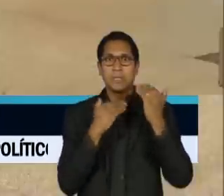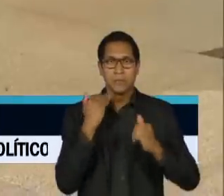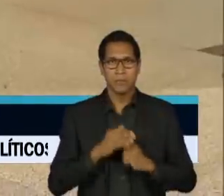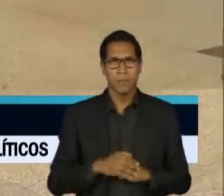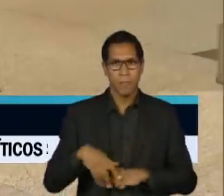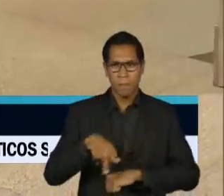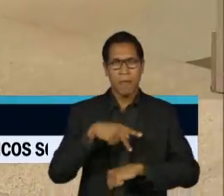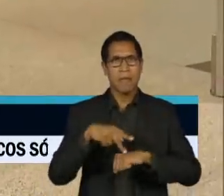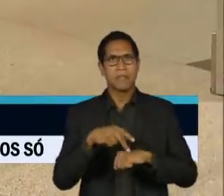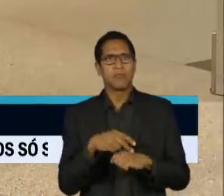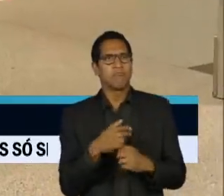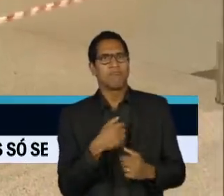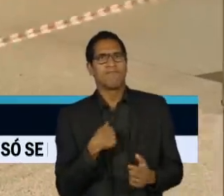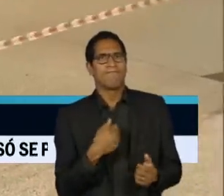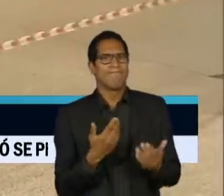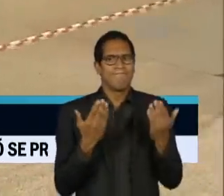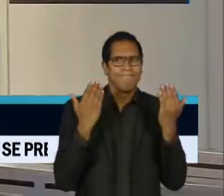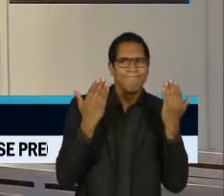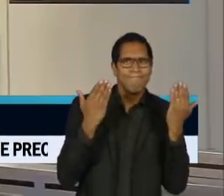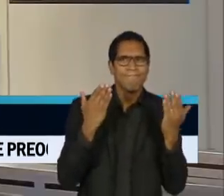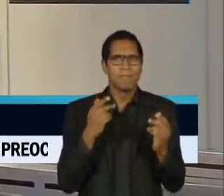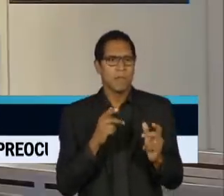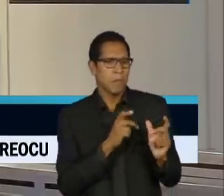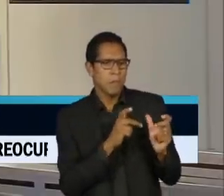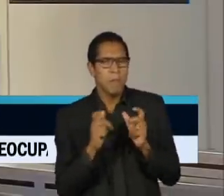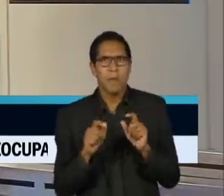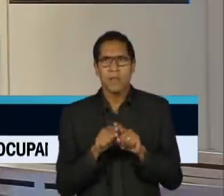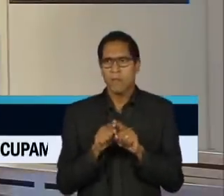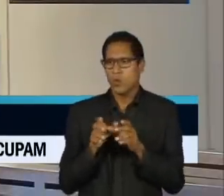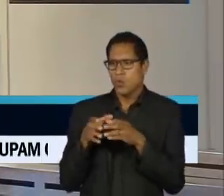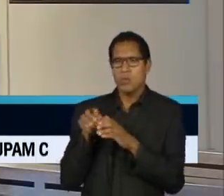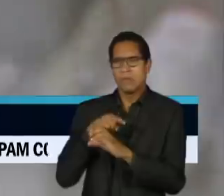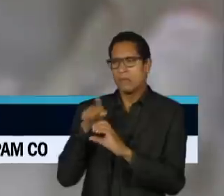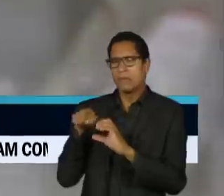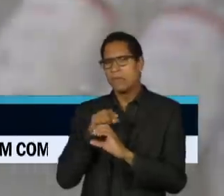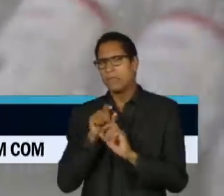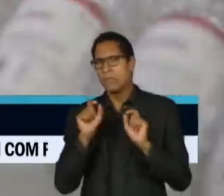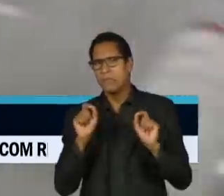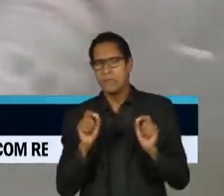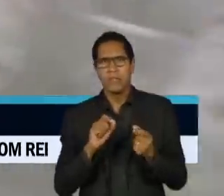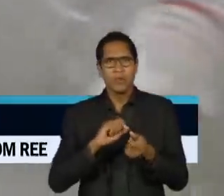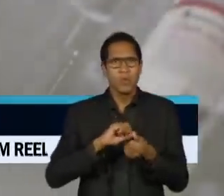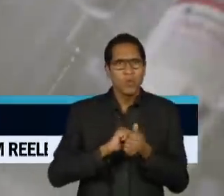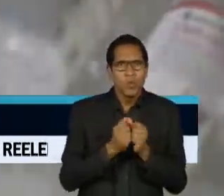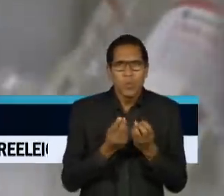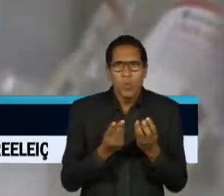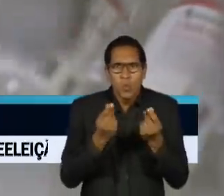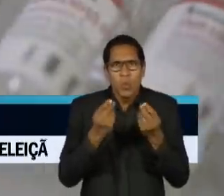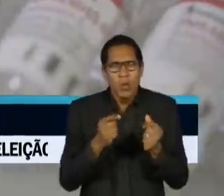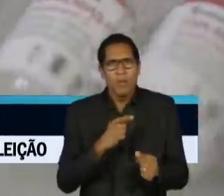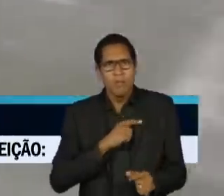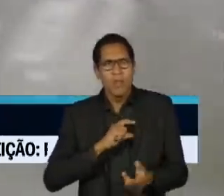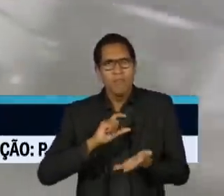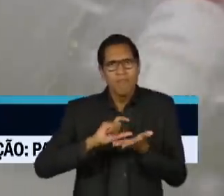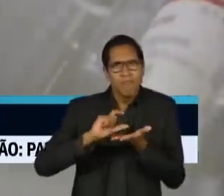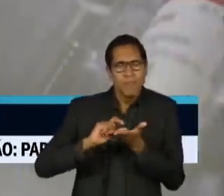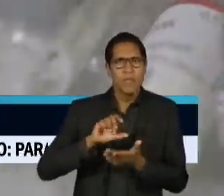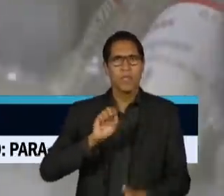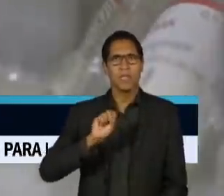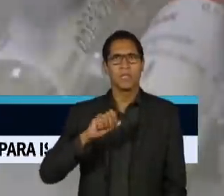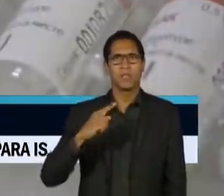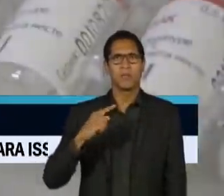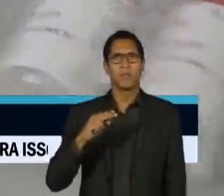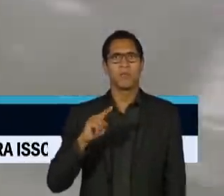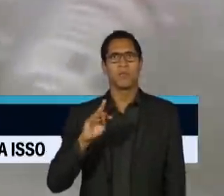na vacinação e desconfiança da comunidade científica em relação à qualidade do imunizante Sputnik V,